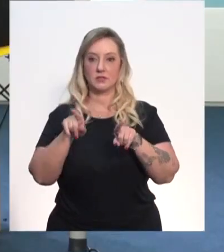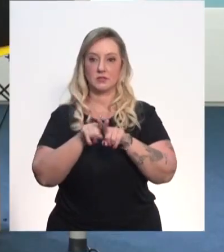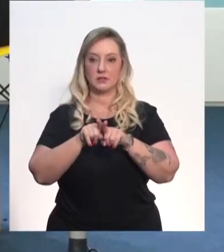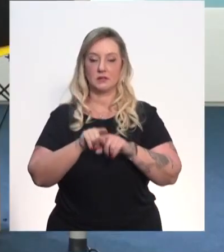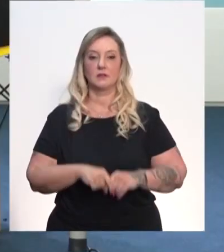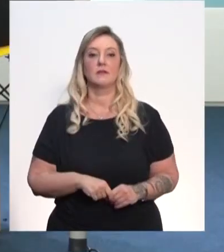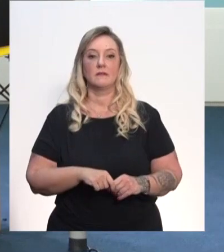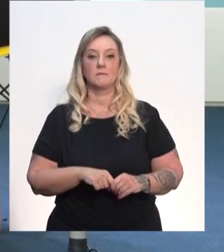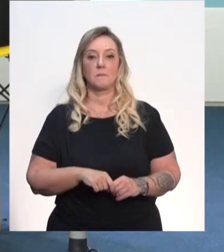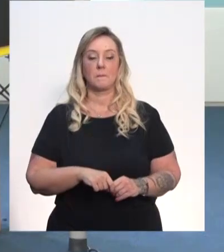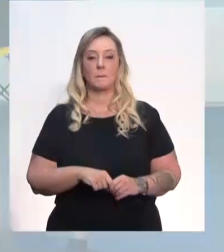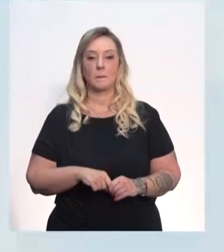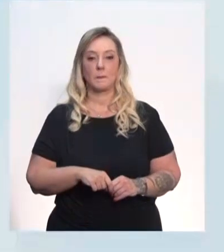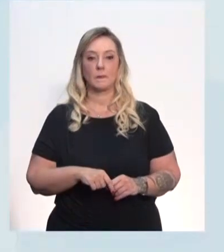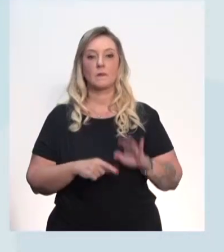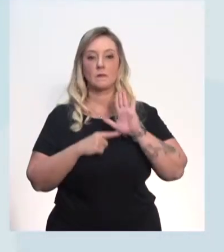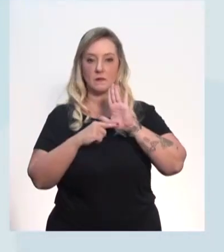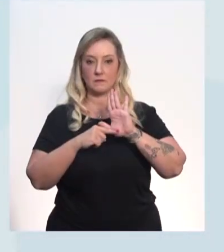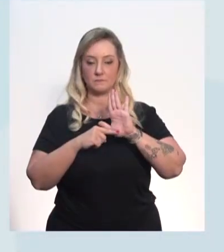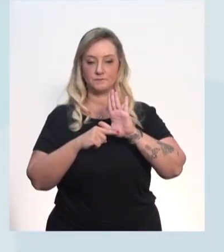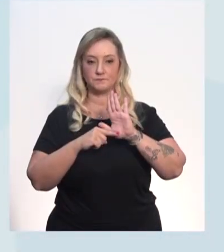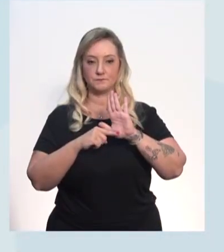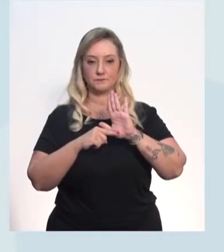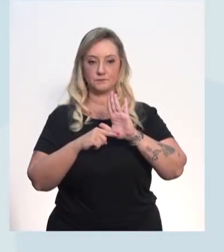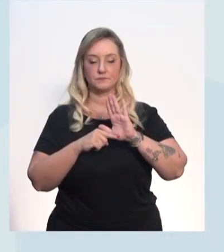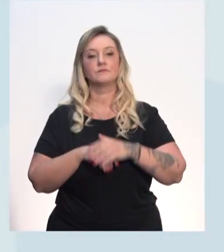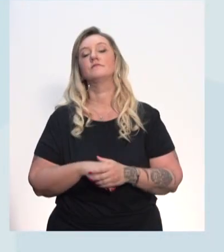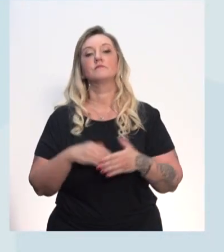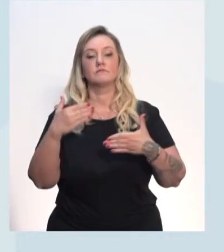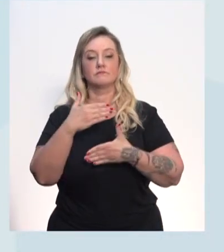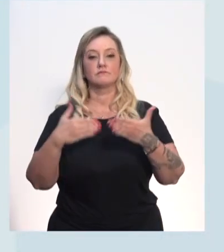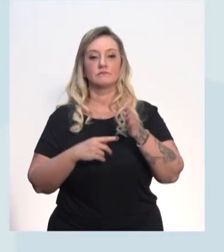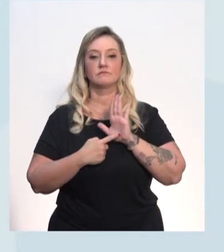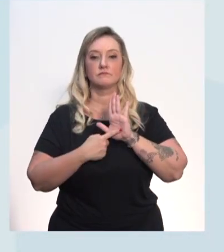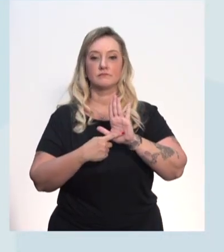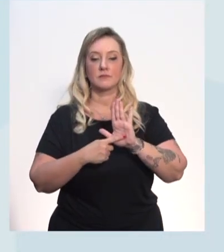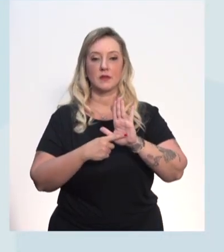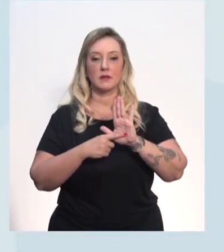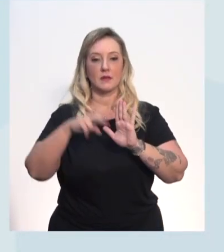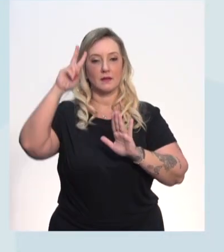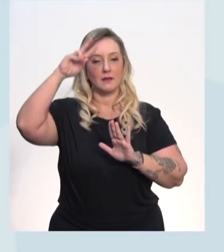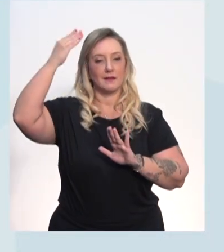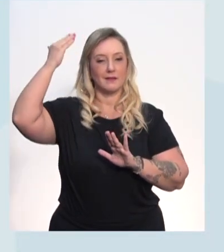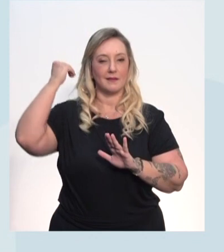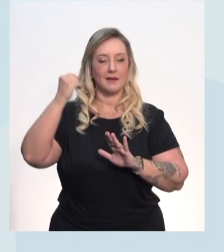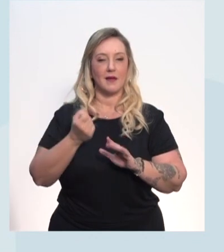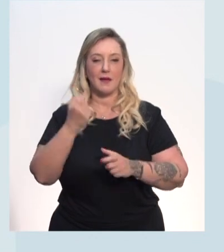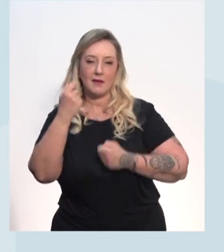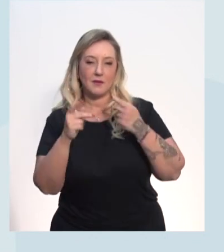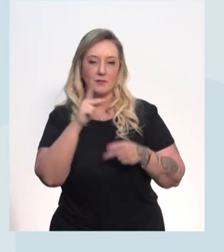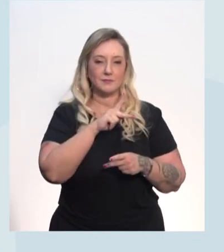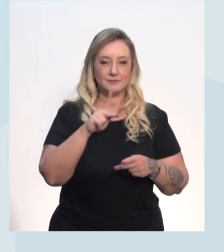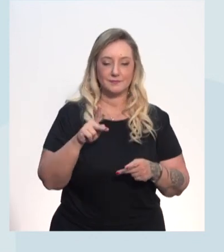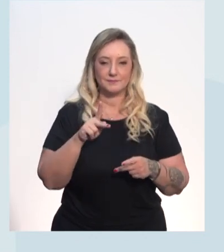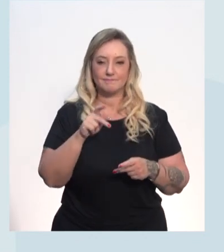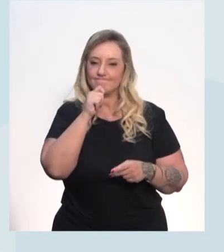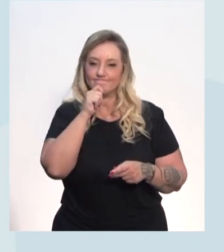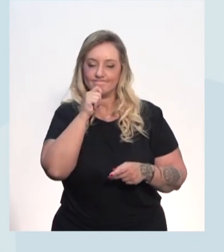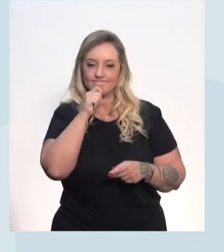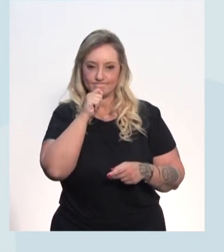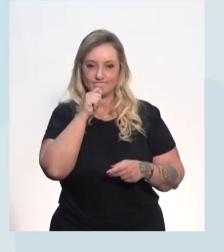de uma pauta nova, nós precisamos fazer isso de forma articulada a essas competências e habilidades que